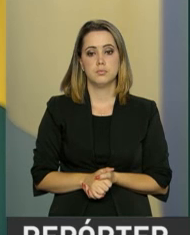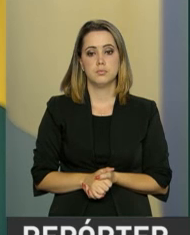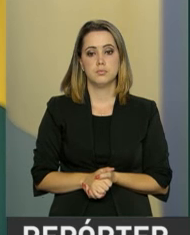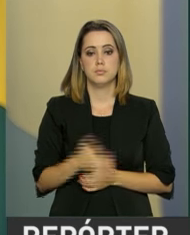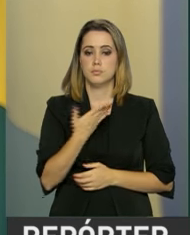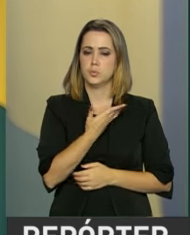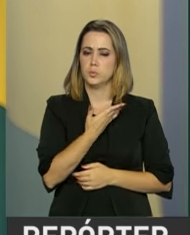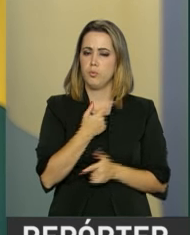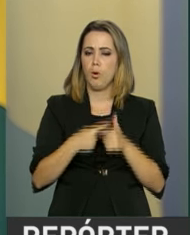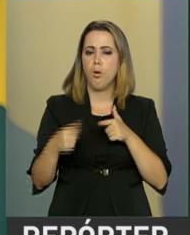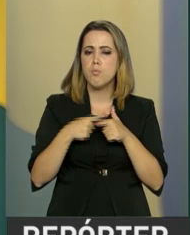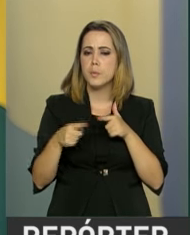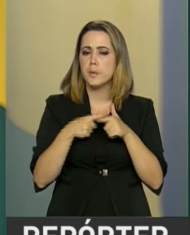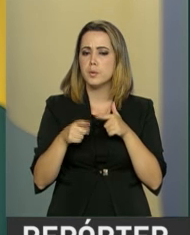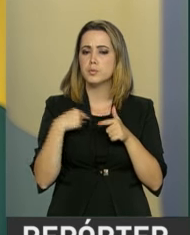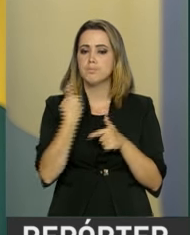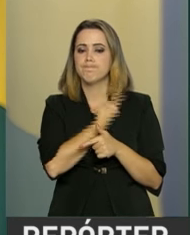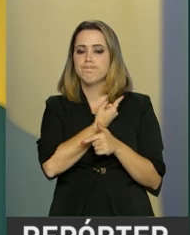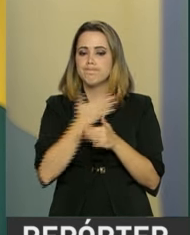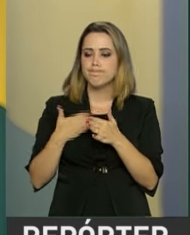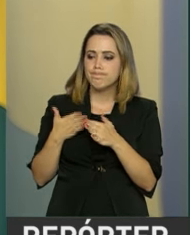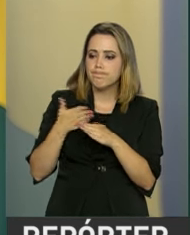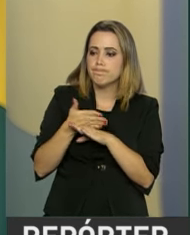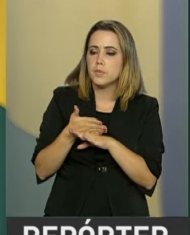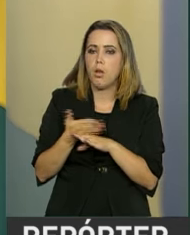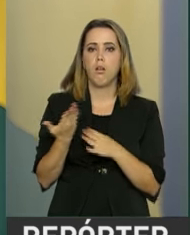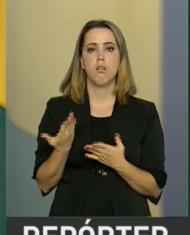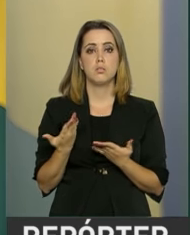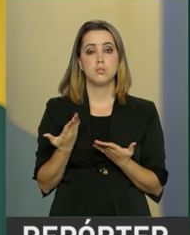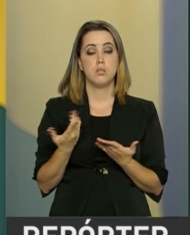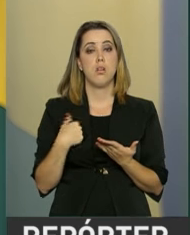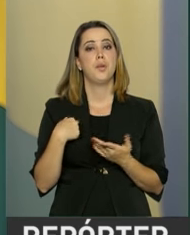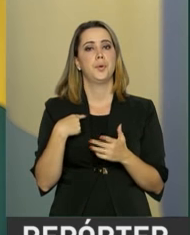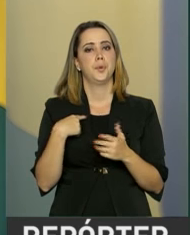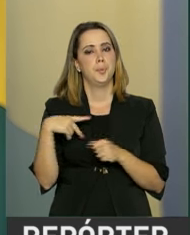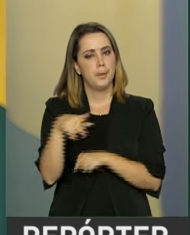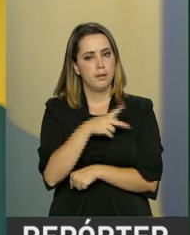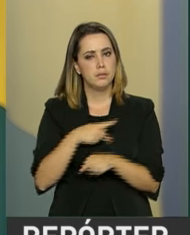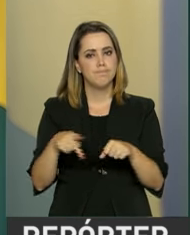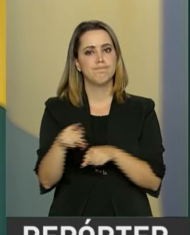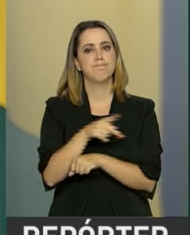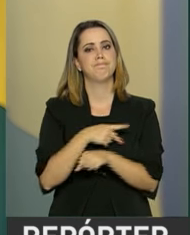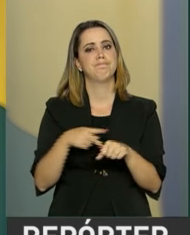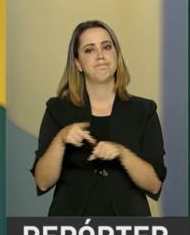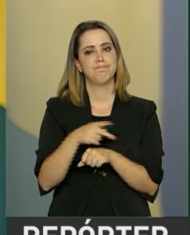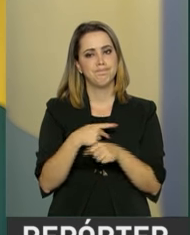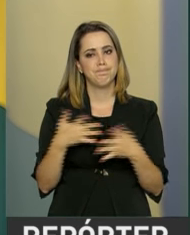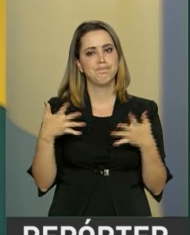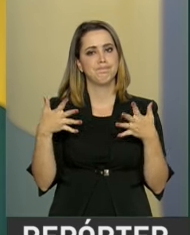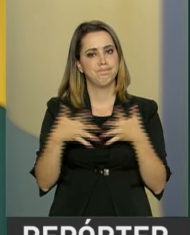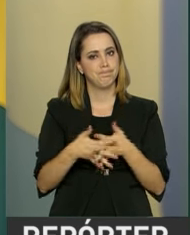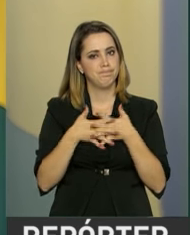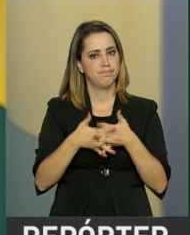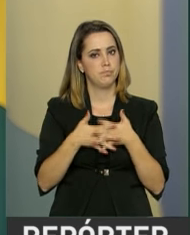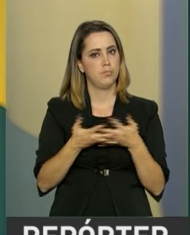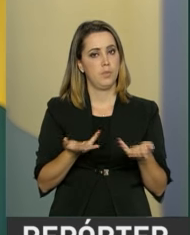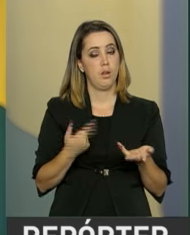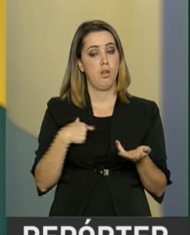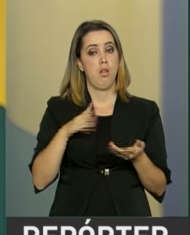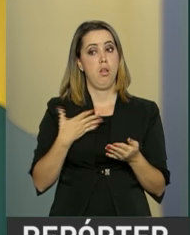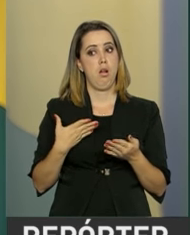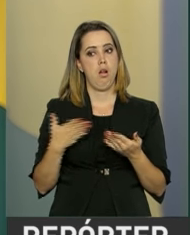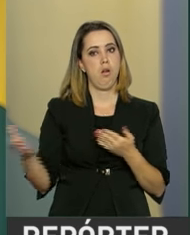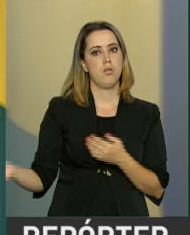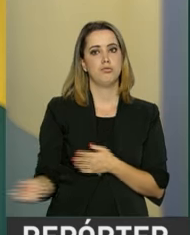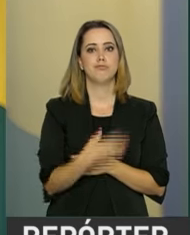A crise que passamos e que deixou o país, convenhamos, bastante abatido, está dando lugar